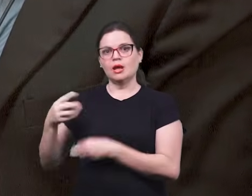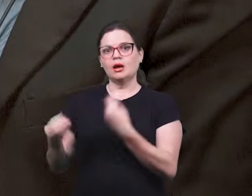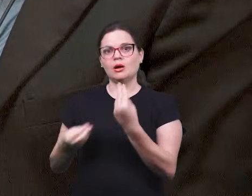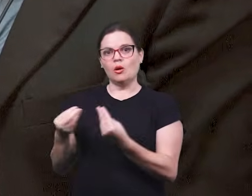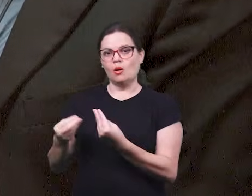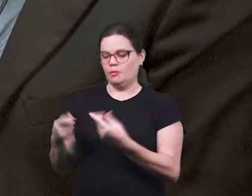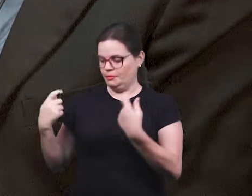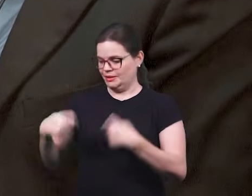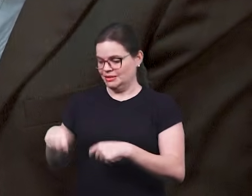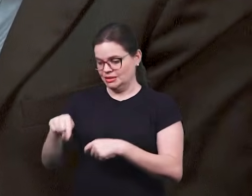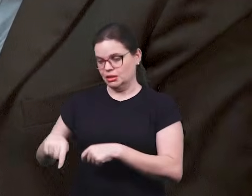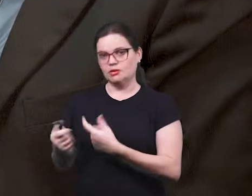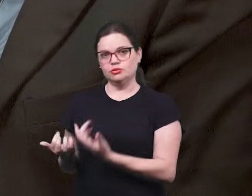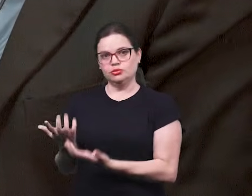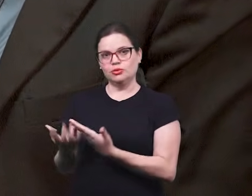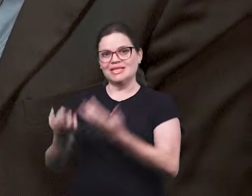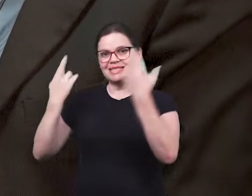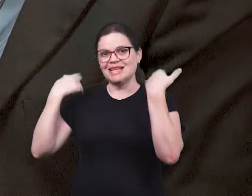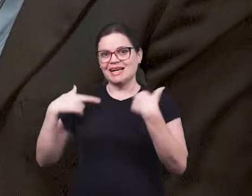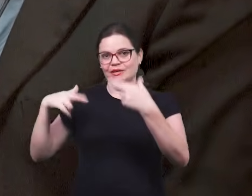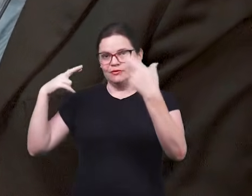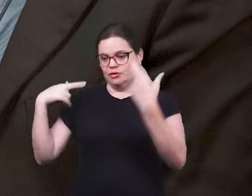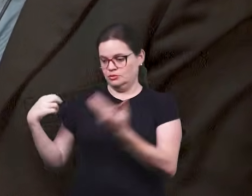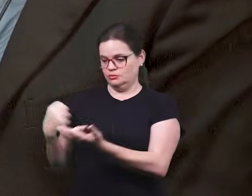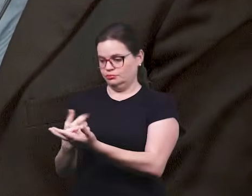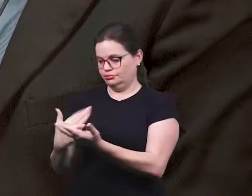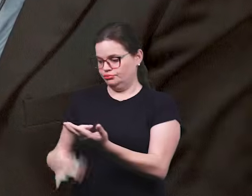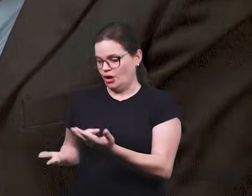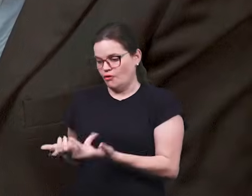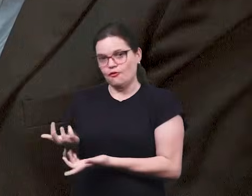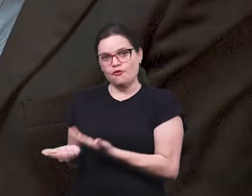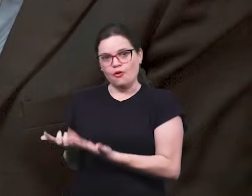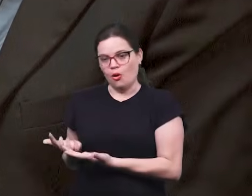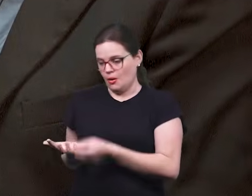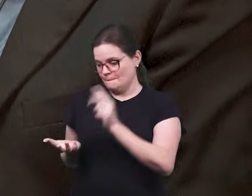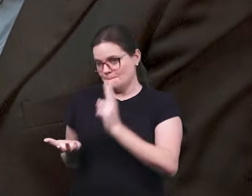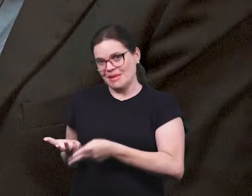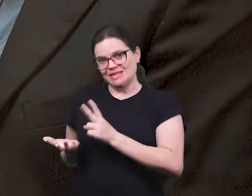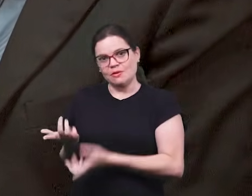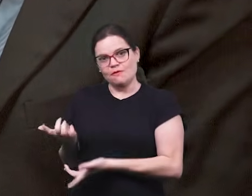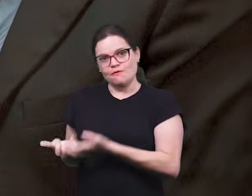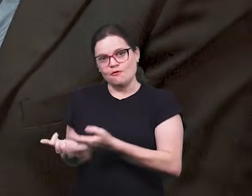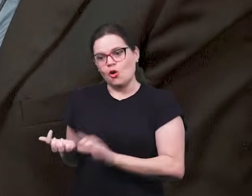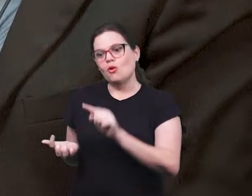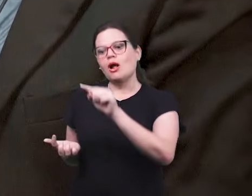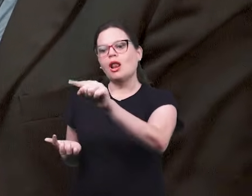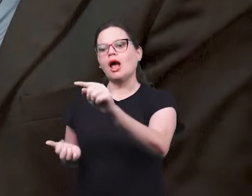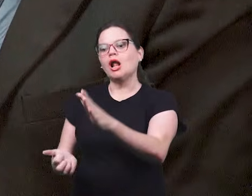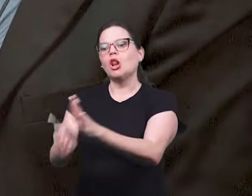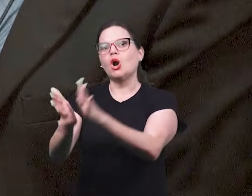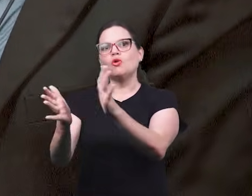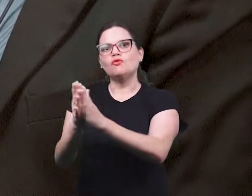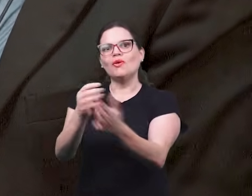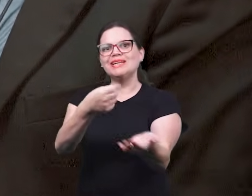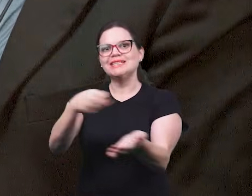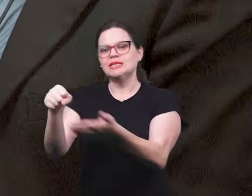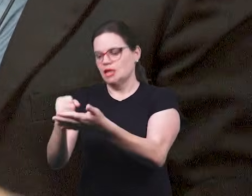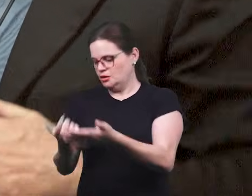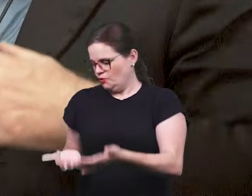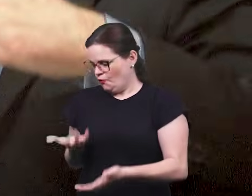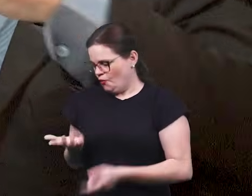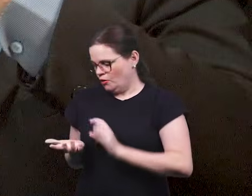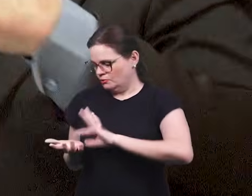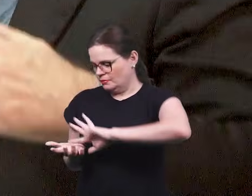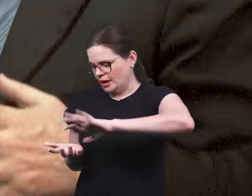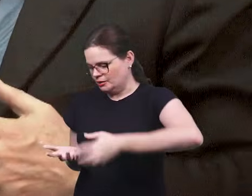ser com a brasa do altar do sacrifício lá, do cordeiro que foi, né, morto lá naquele altar